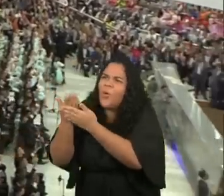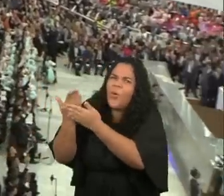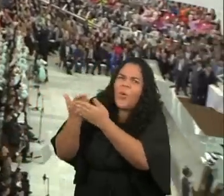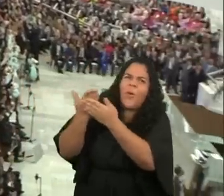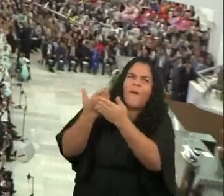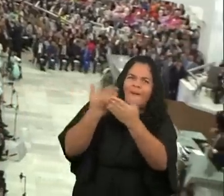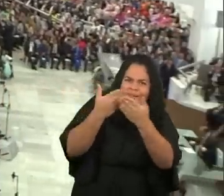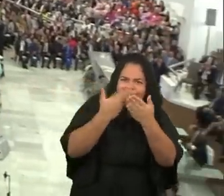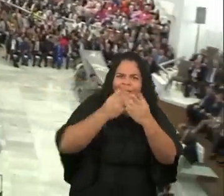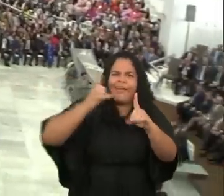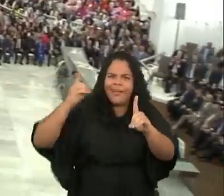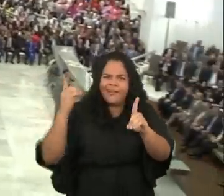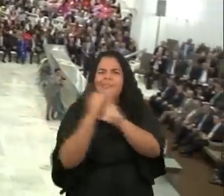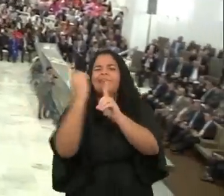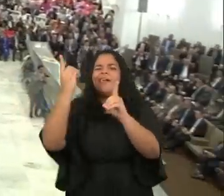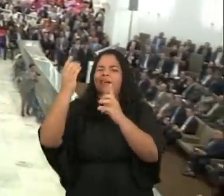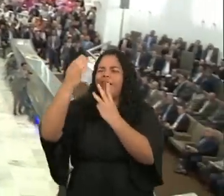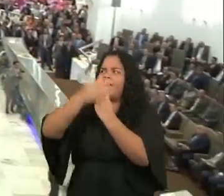adora, adora.